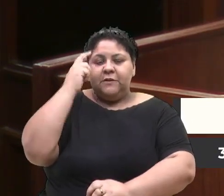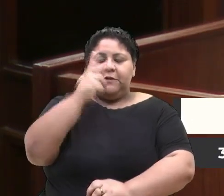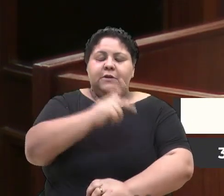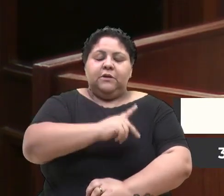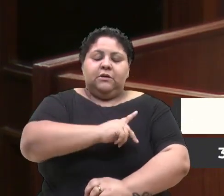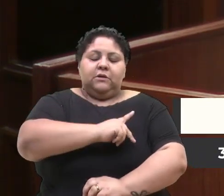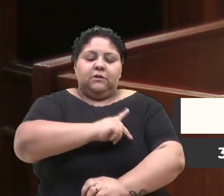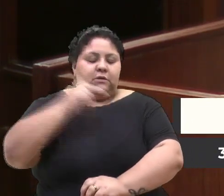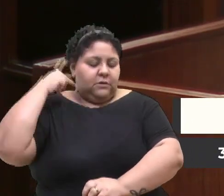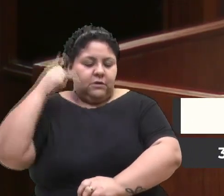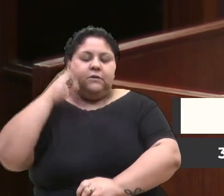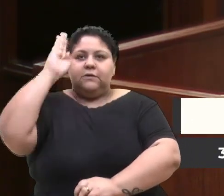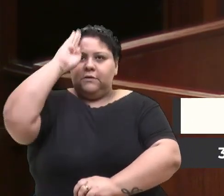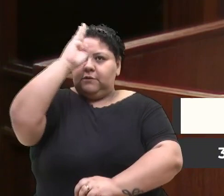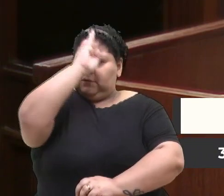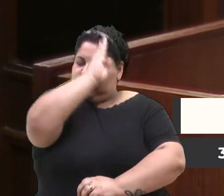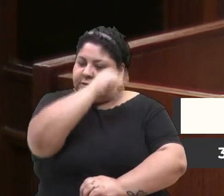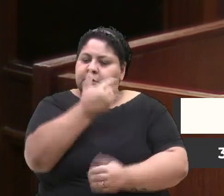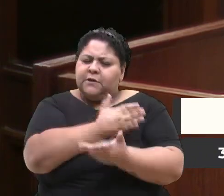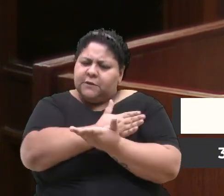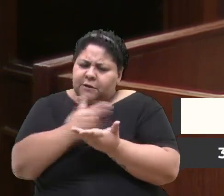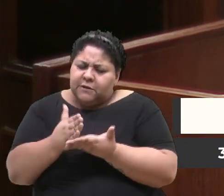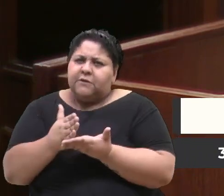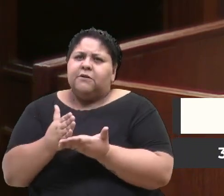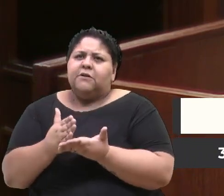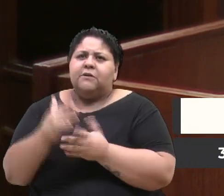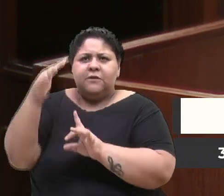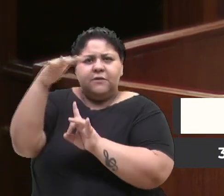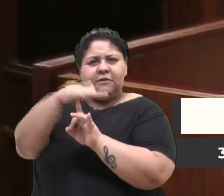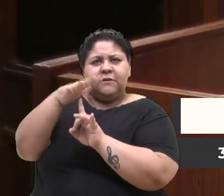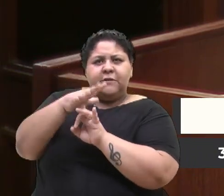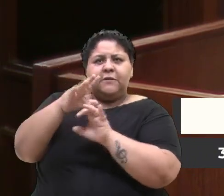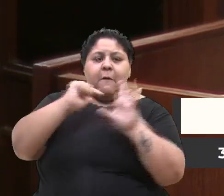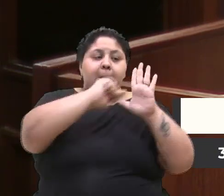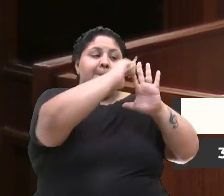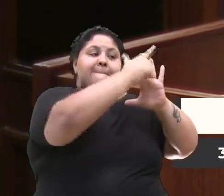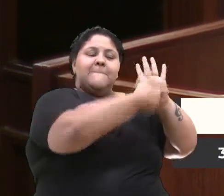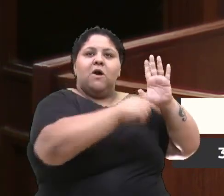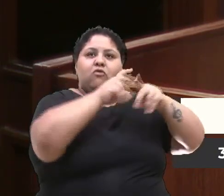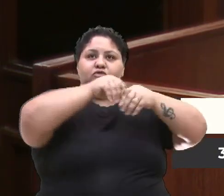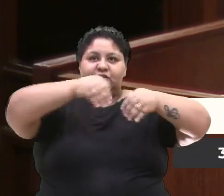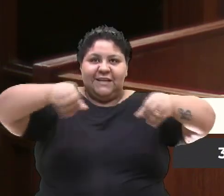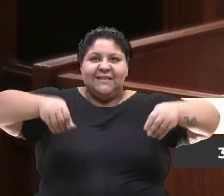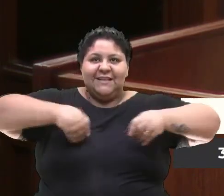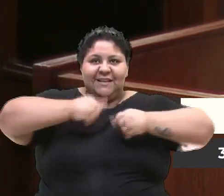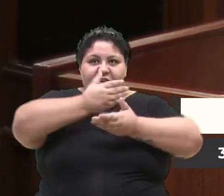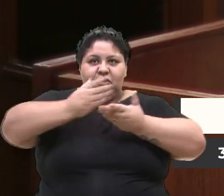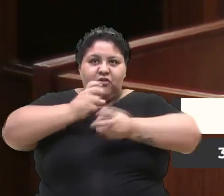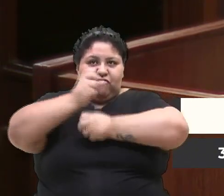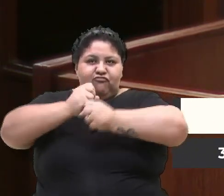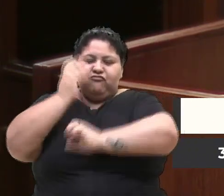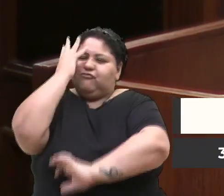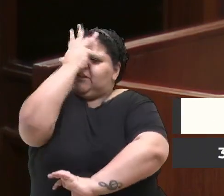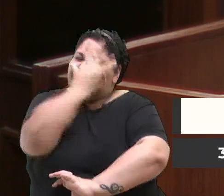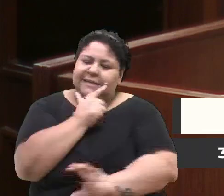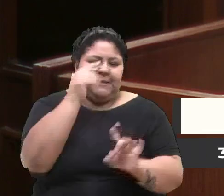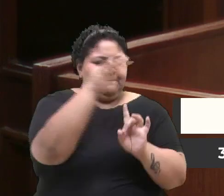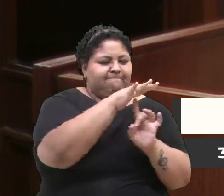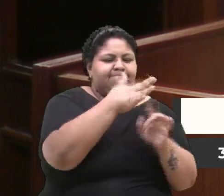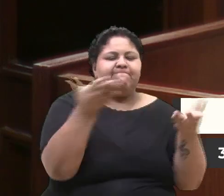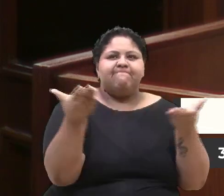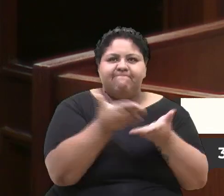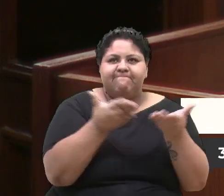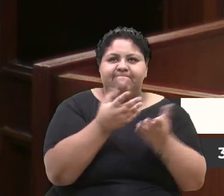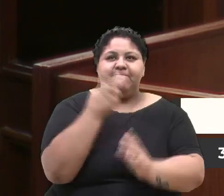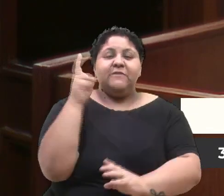Bressan, que desde o começo, né, quando começou a Feira Mãos da Terra, que nós retornamos no começo do ano, e foi linda a feira. Agora estamos no